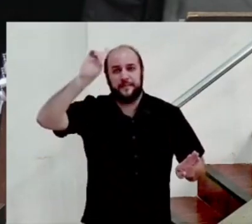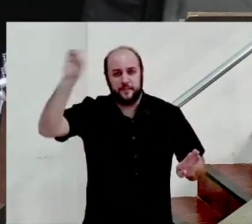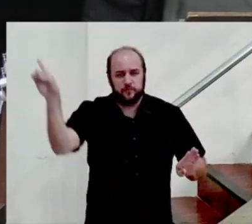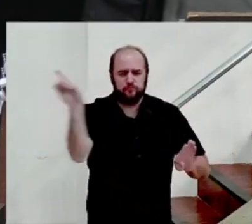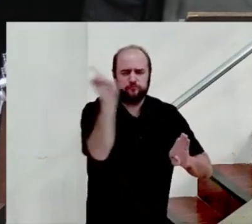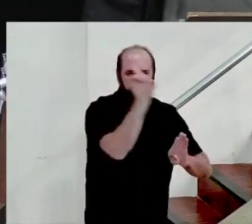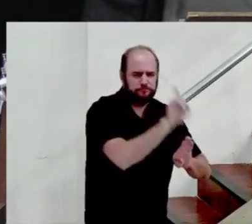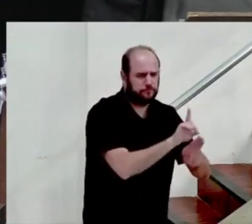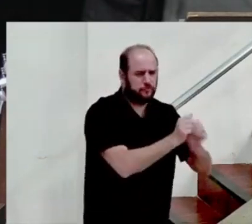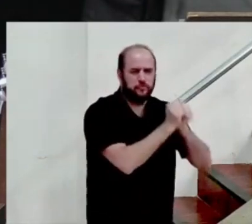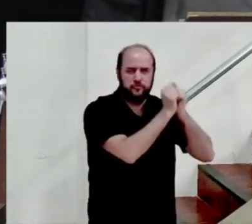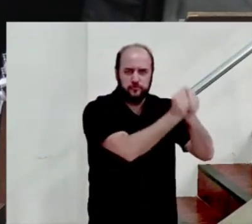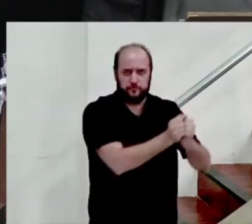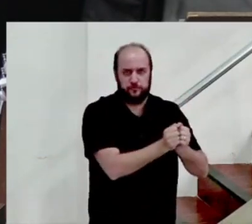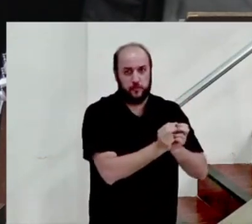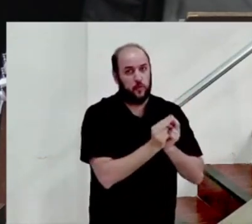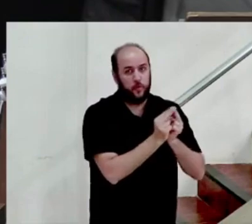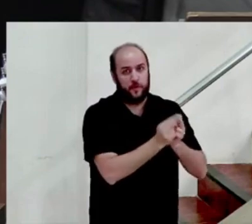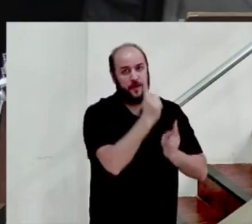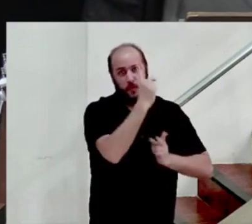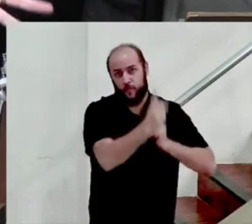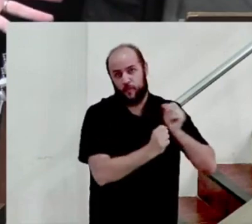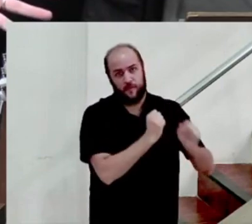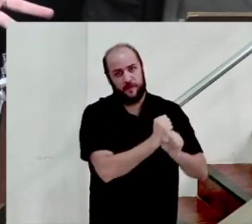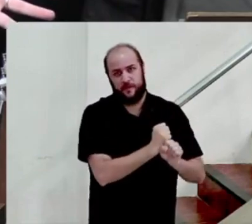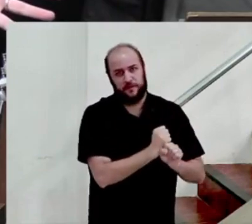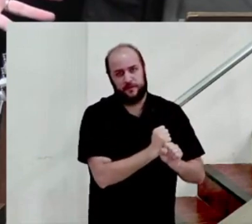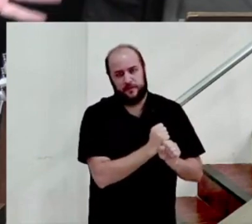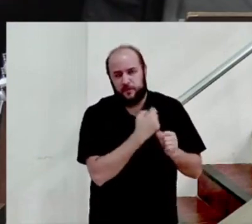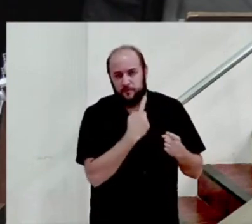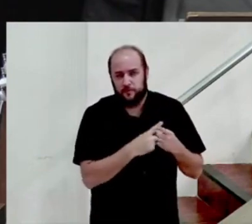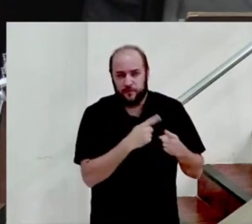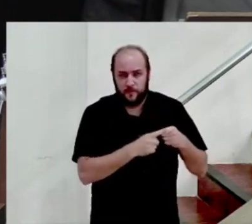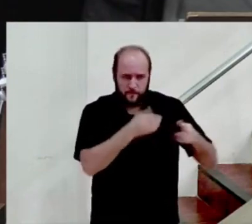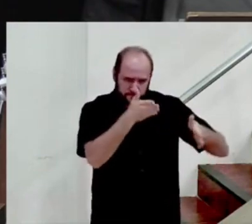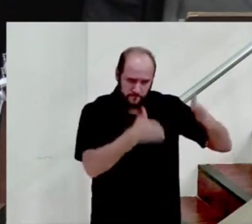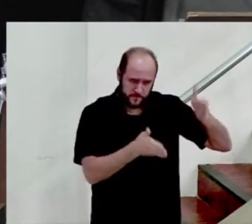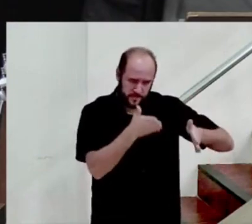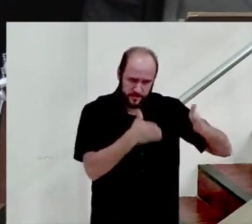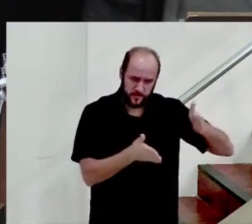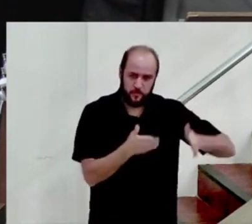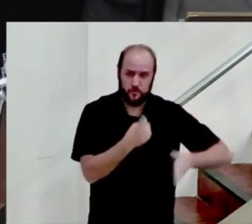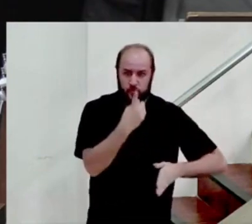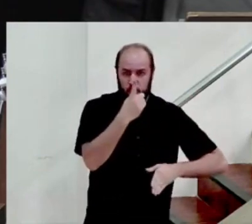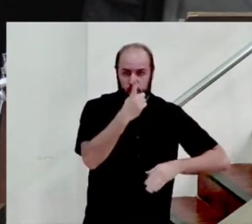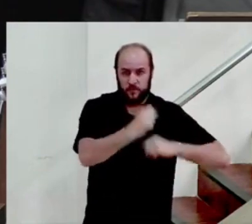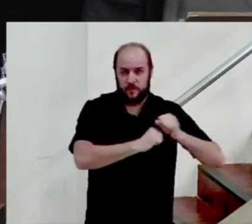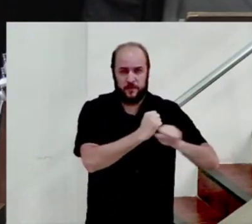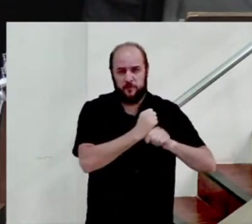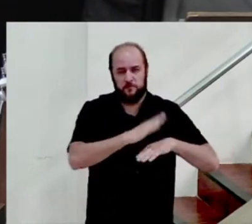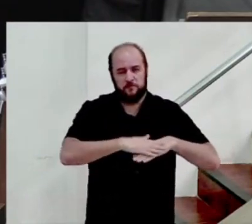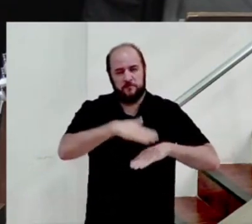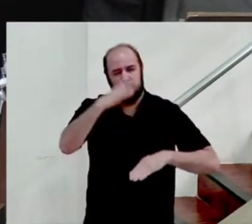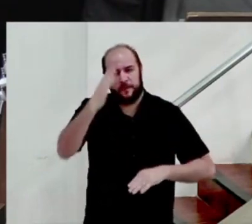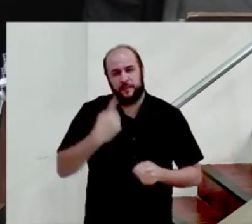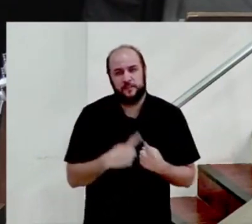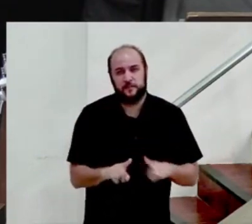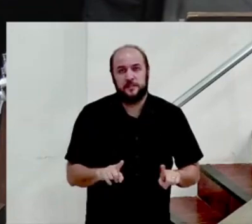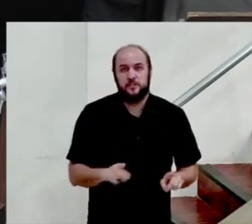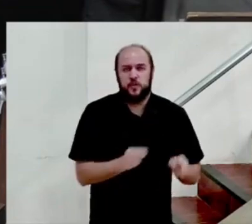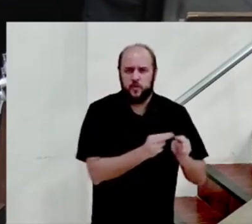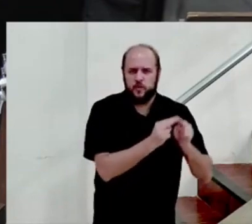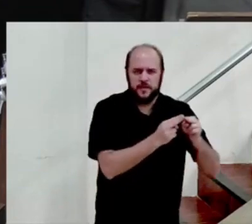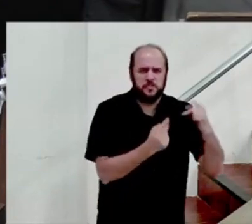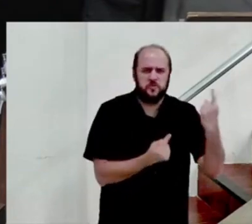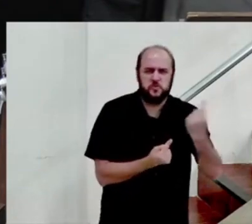situação. Noé não passa um ano, porque o tempo de duração do dilúvio é de mais de um ano. Noé não fica sozinho, ele e sua